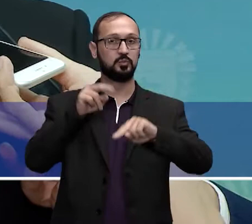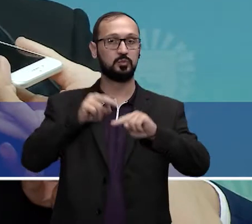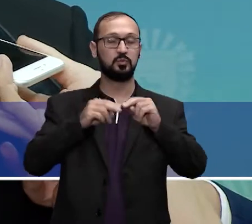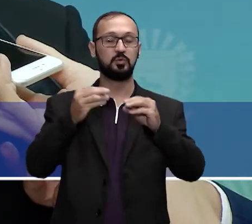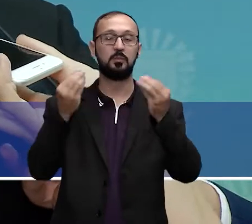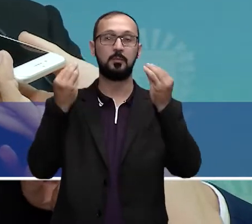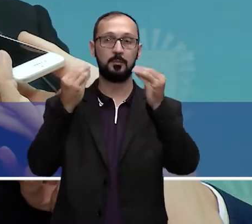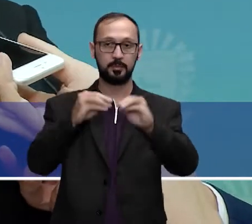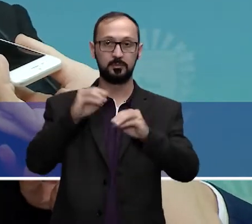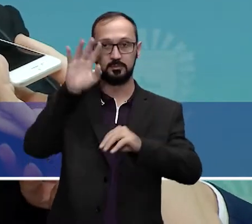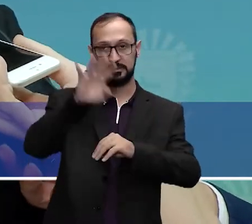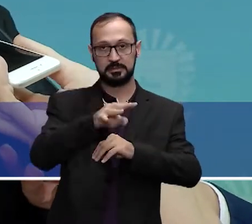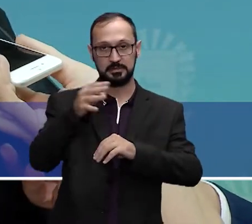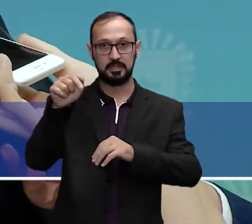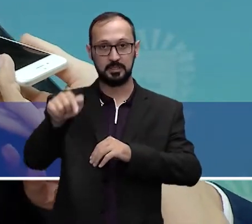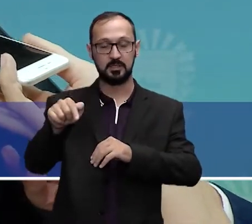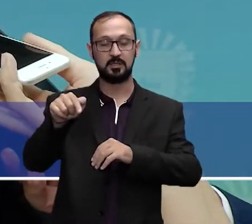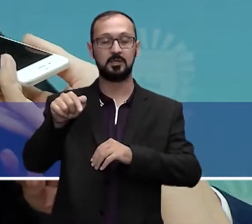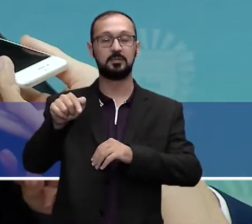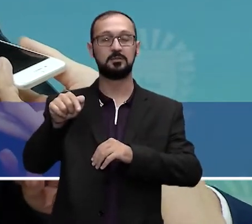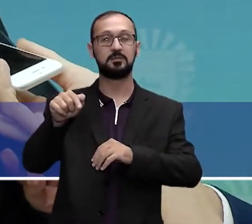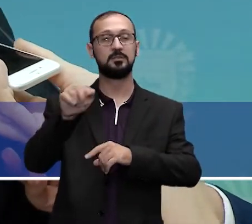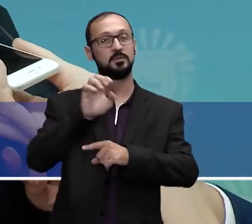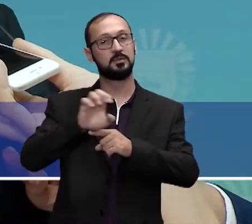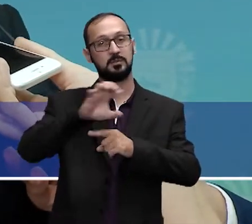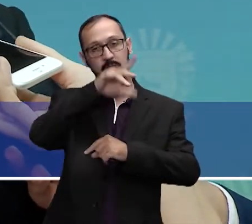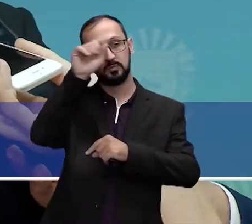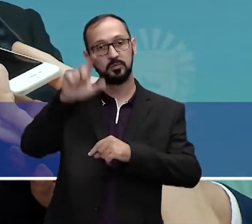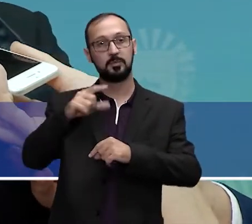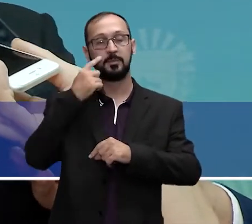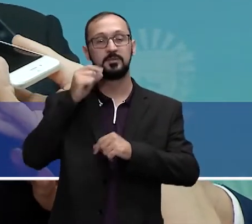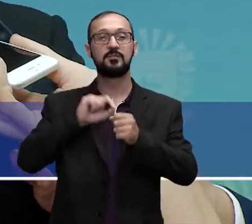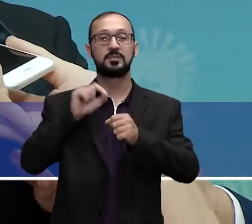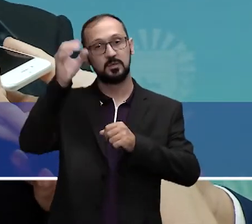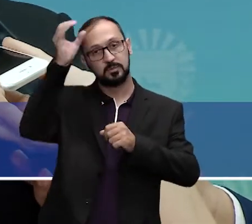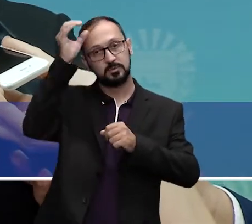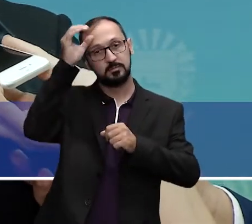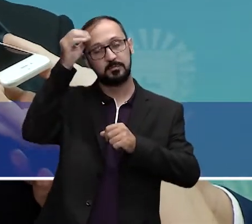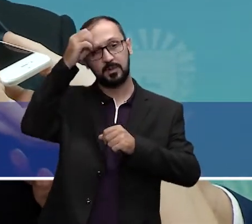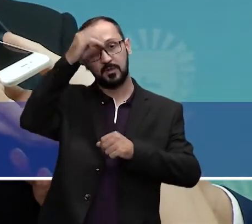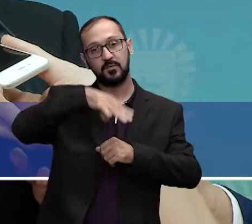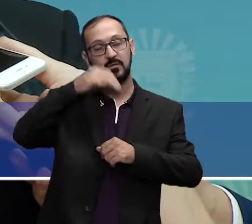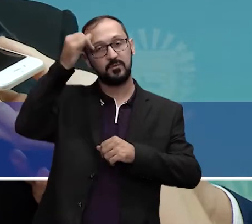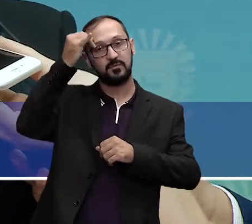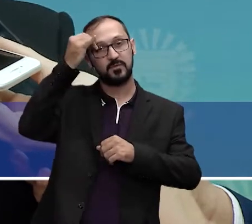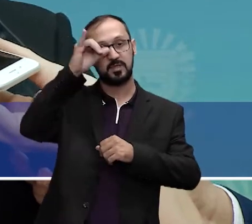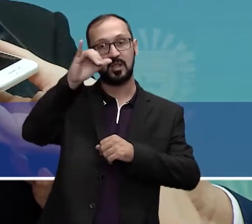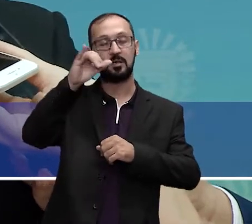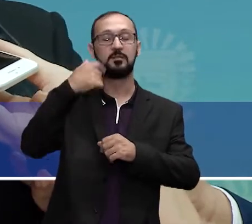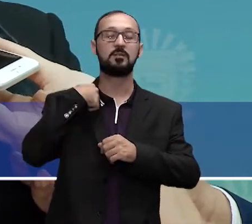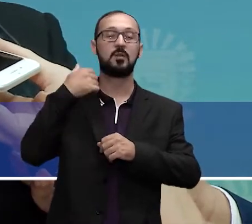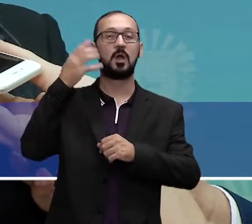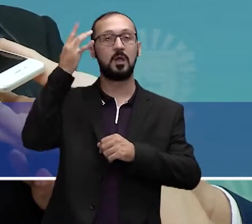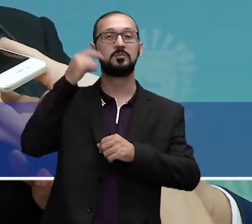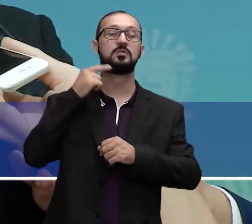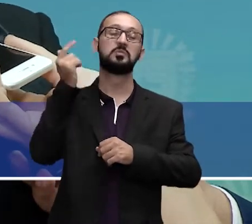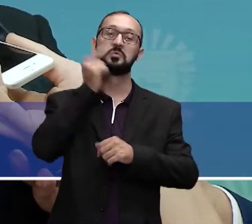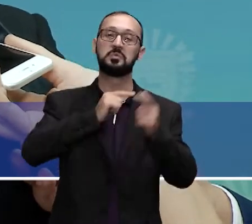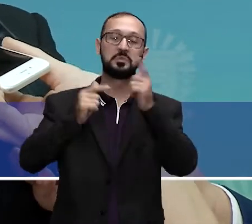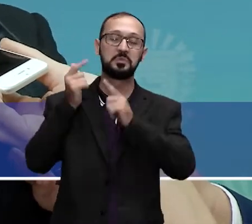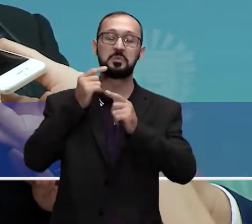de junho, né, no calendário oficial do Estado, a gente vai estar promovendo ações de conscientização para o combate da violência